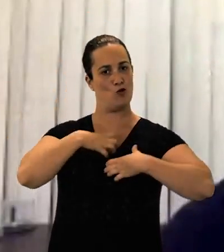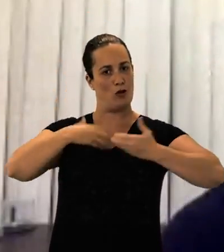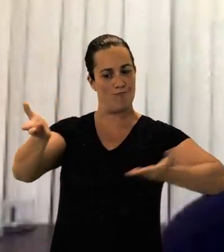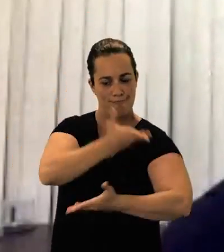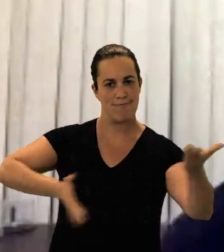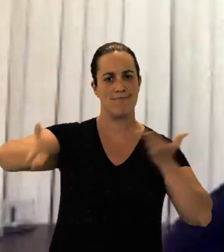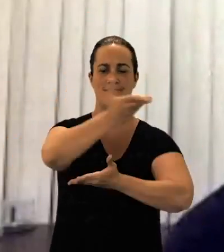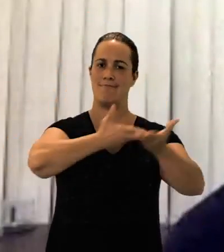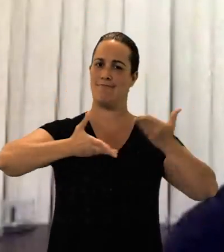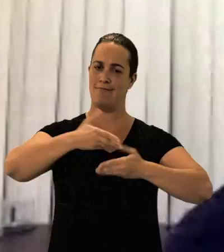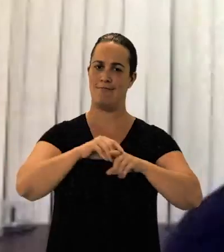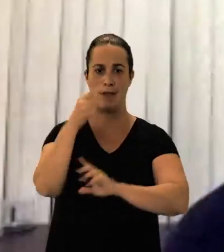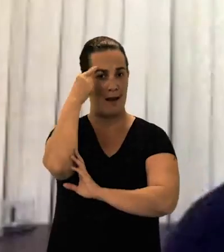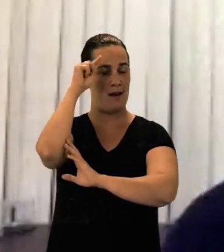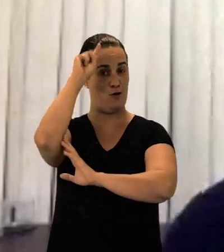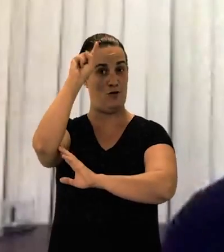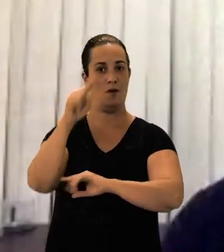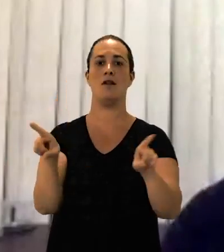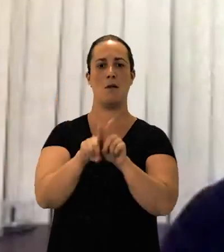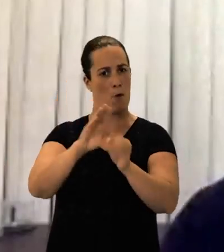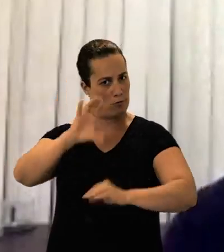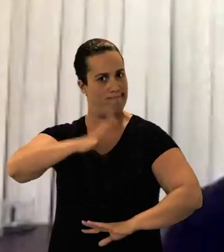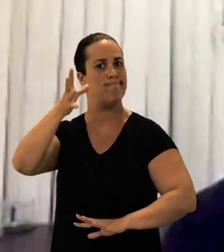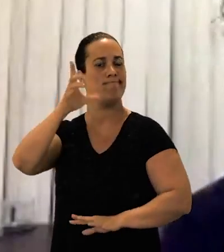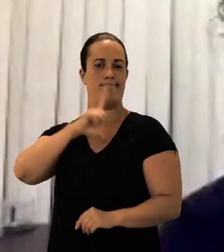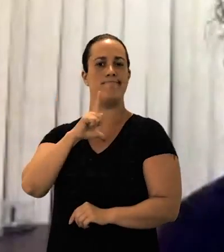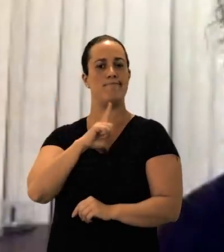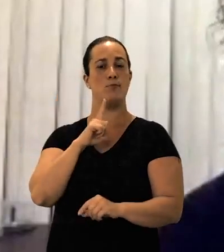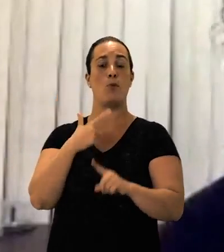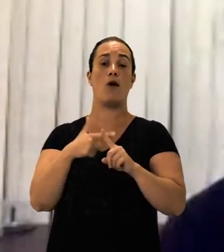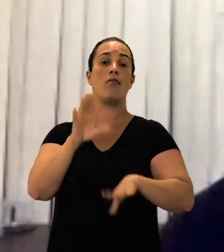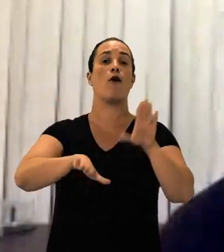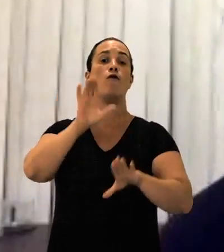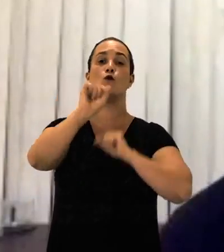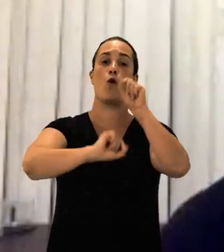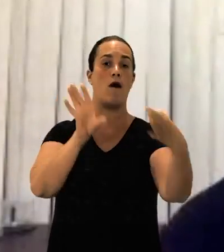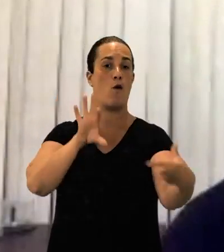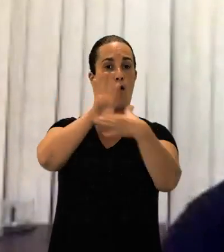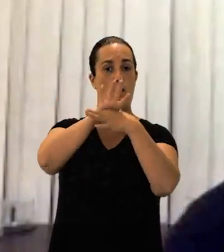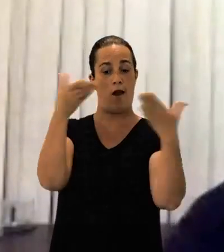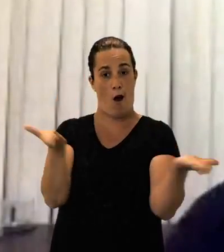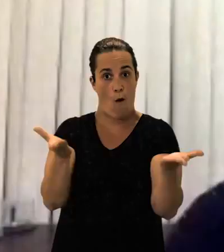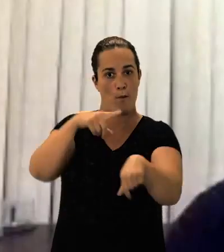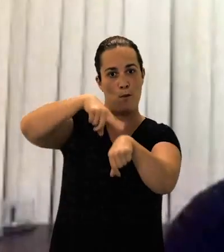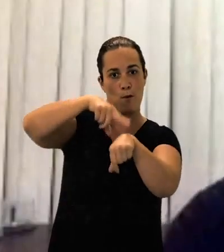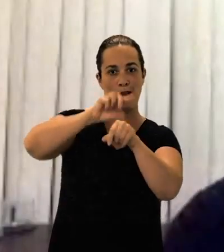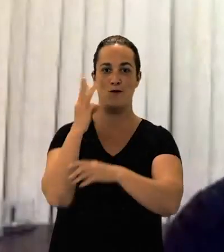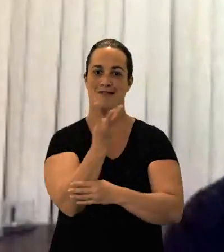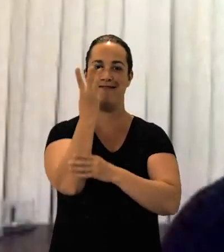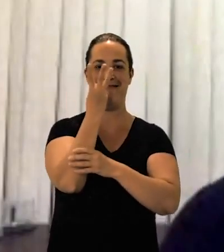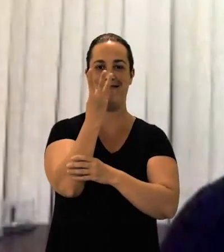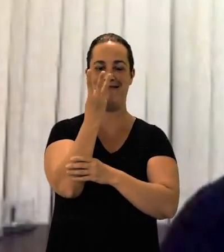para dentro da internet de uma maneira interativa, criativa e de muita coragem, que talvez é o que une